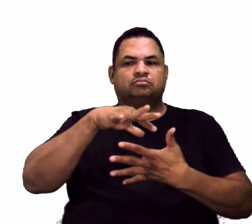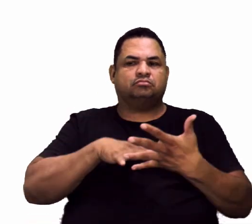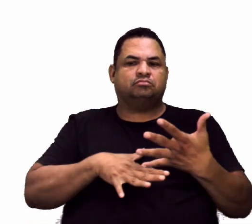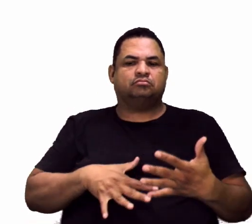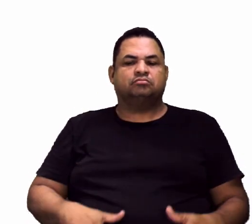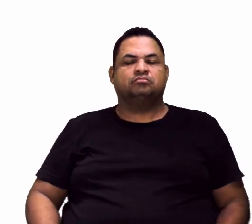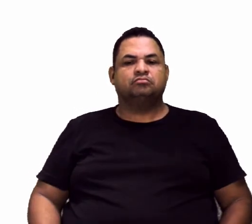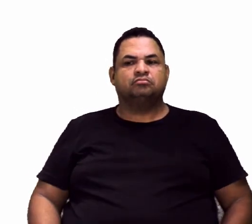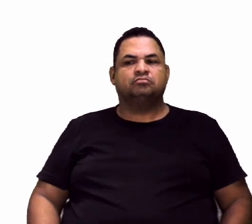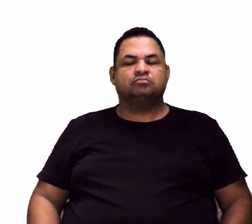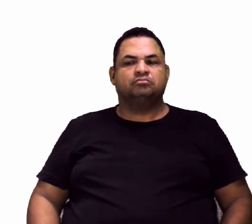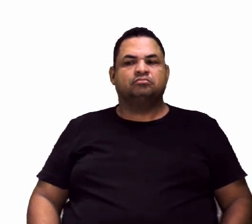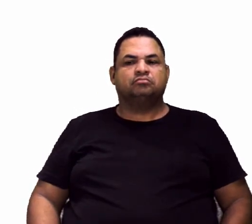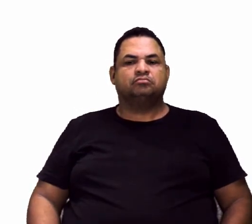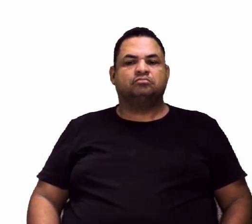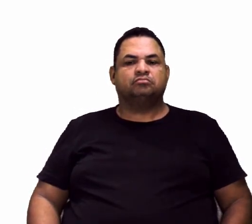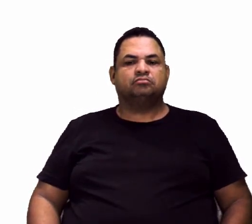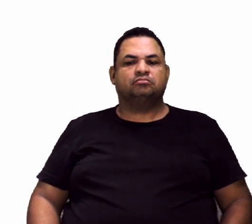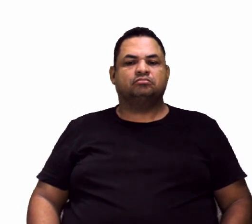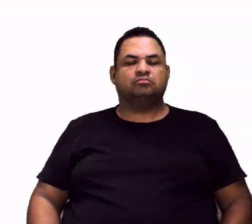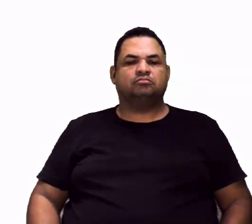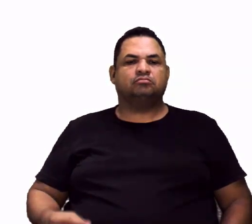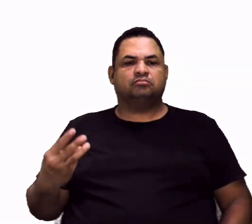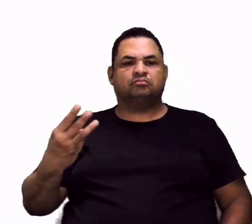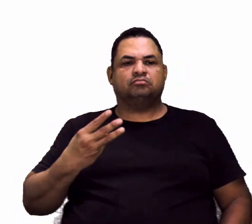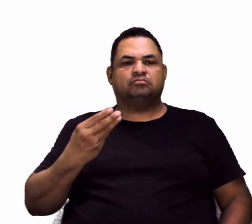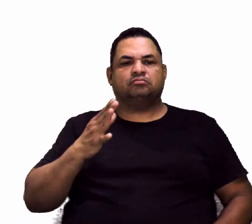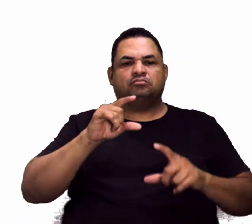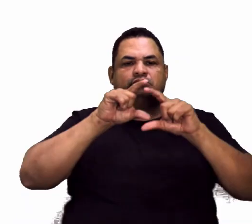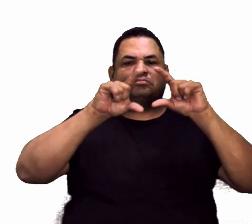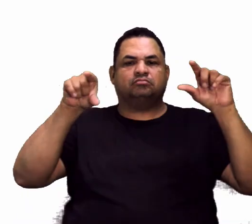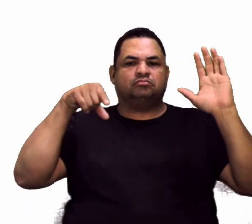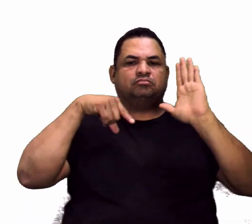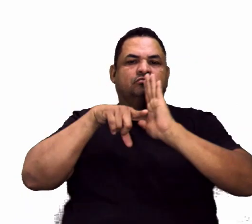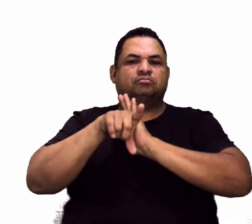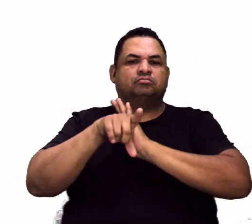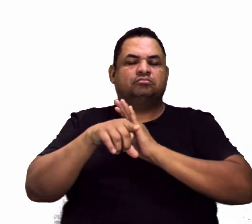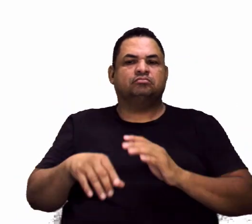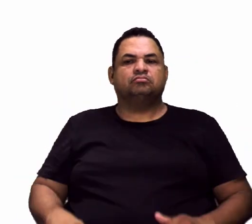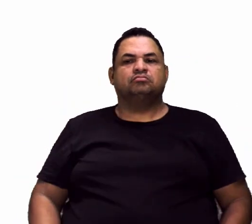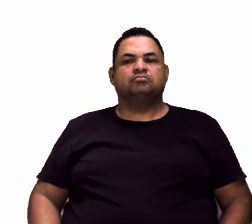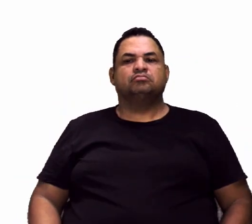questão. E nessa terceira questão, olha o enunciado dela.